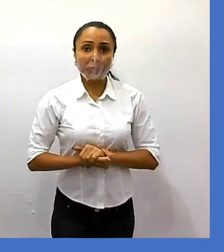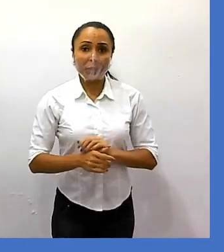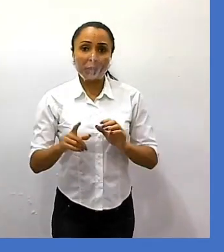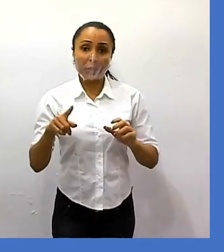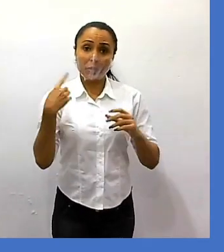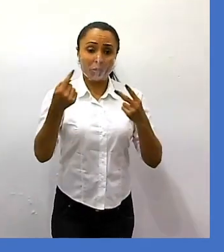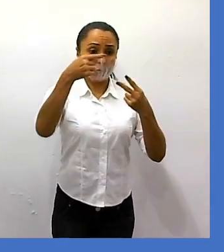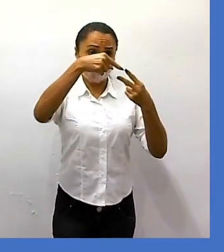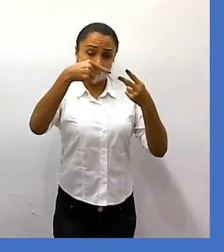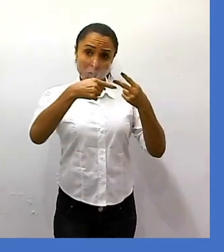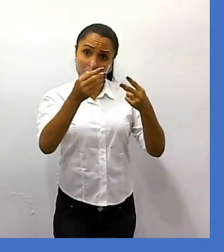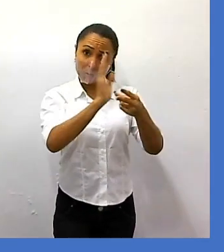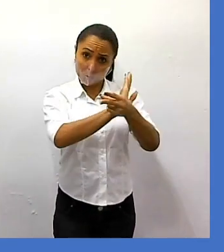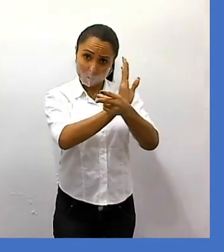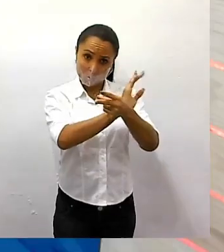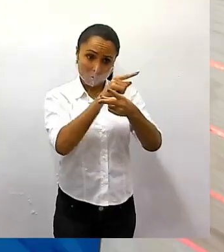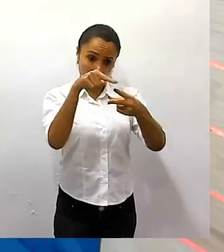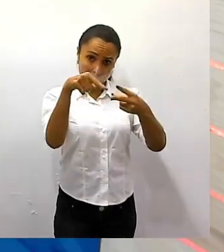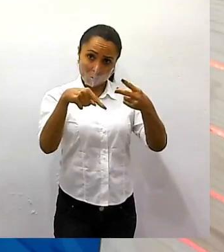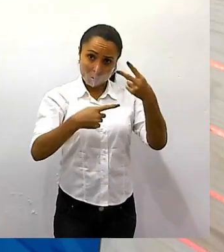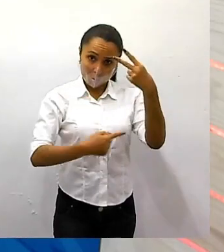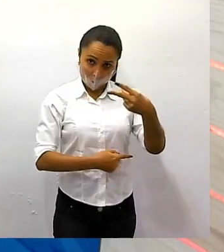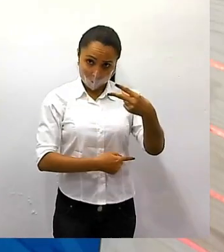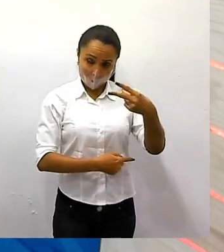Esses dois filmes,